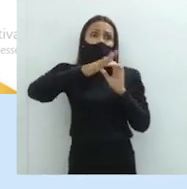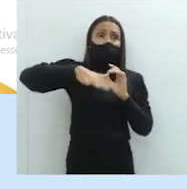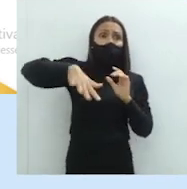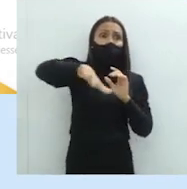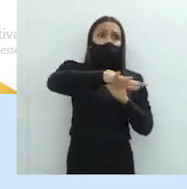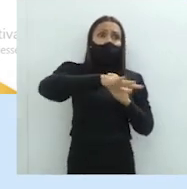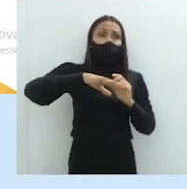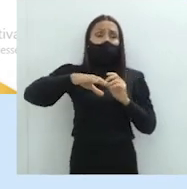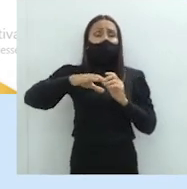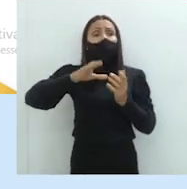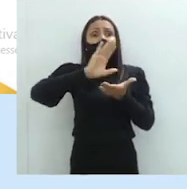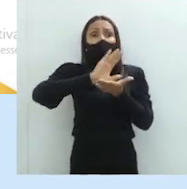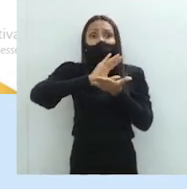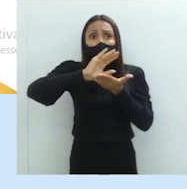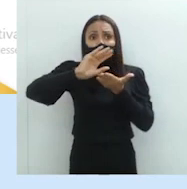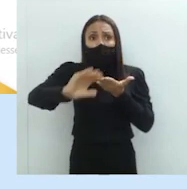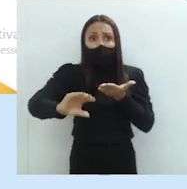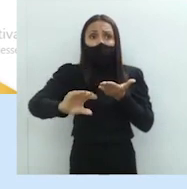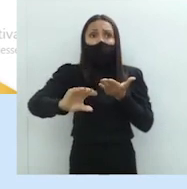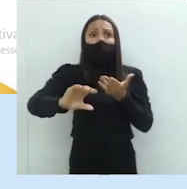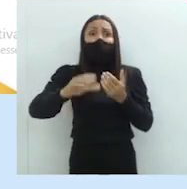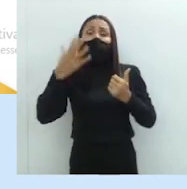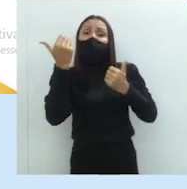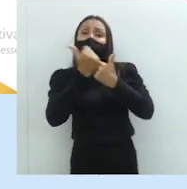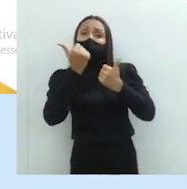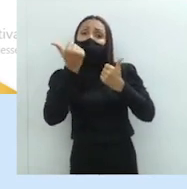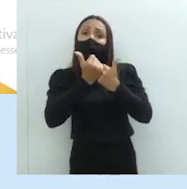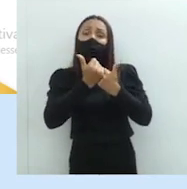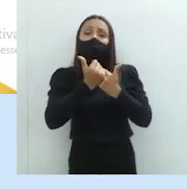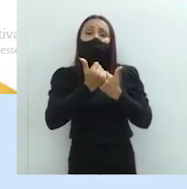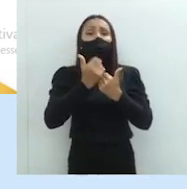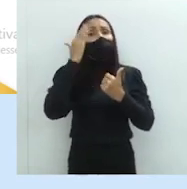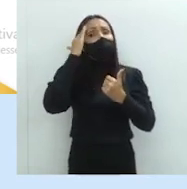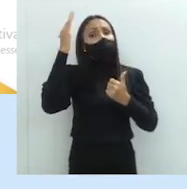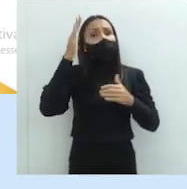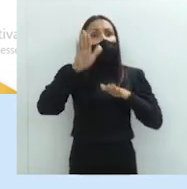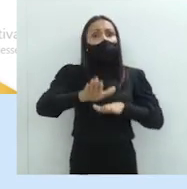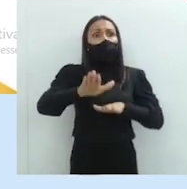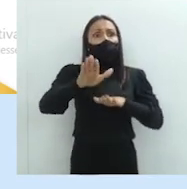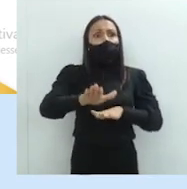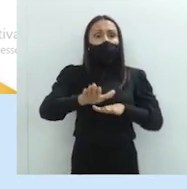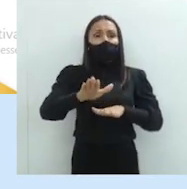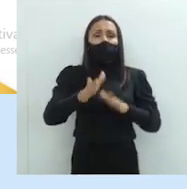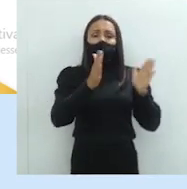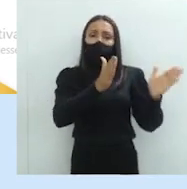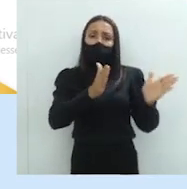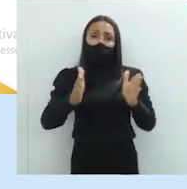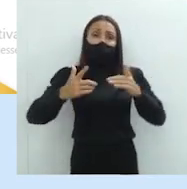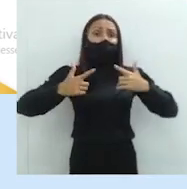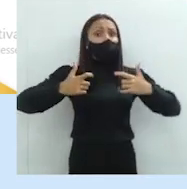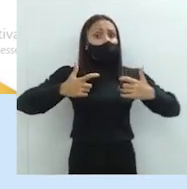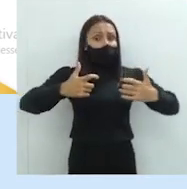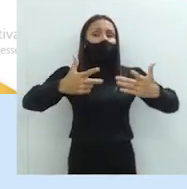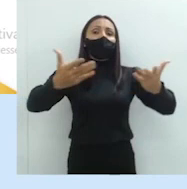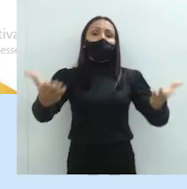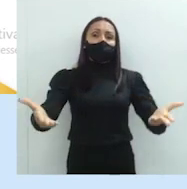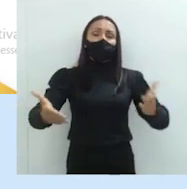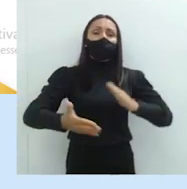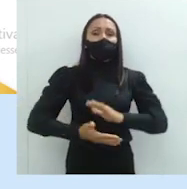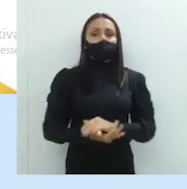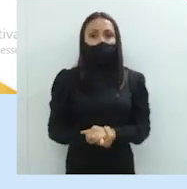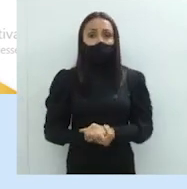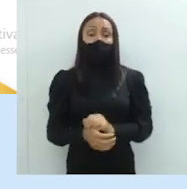em razão dos empréstimos e apoio militar concedido durante a guerra. Só faz guerra quem tem dinheiro, né?